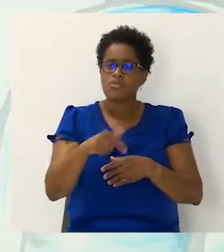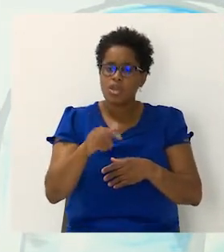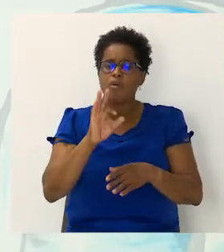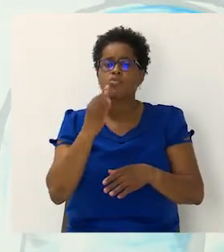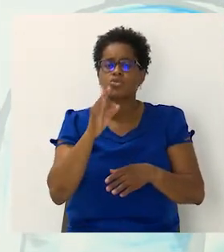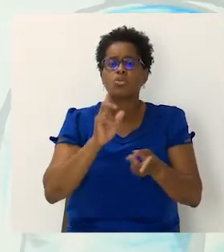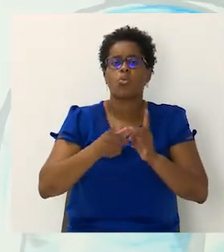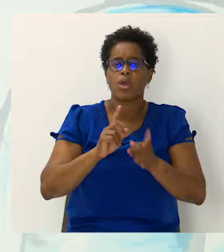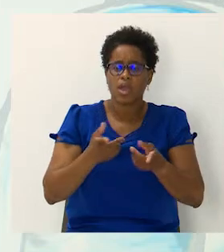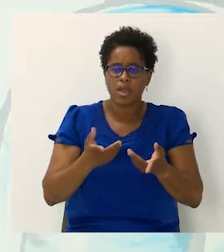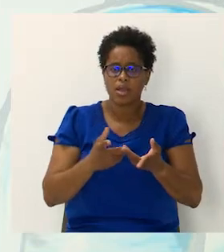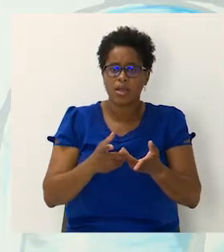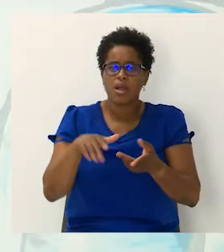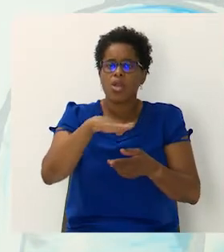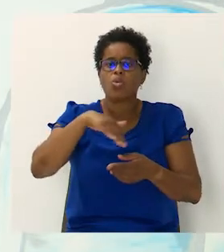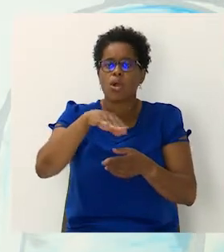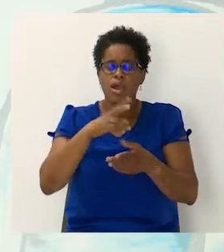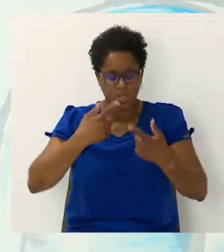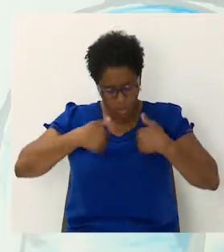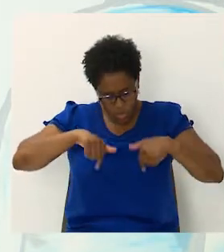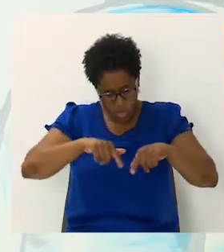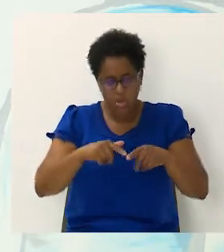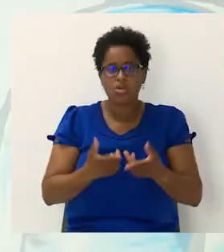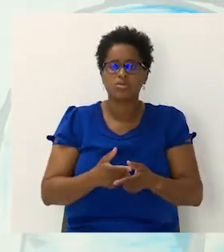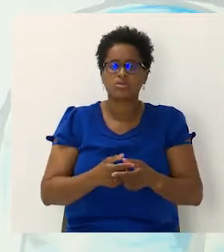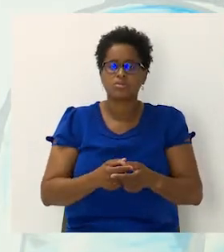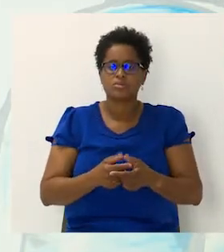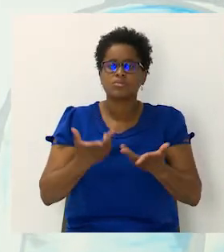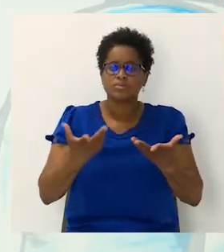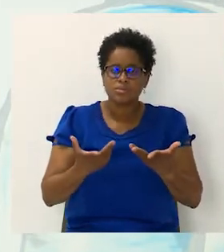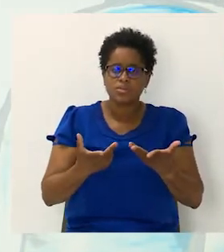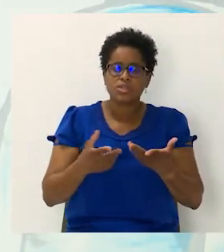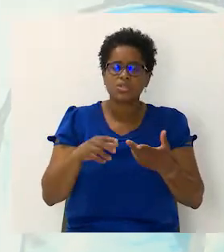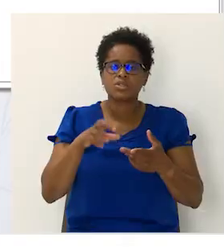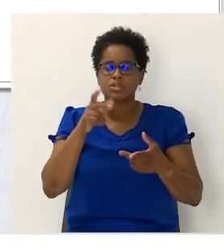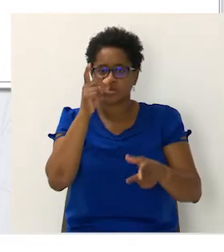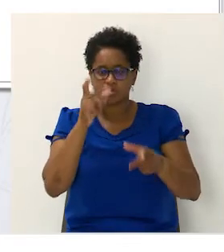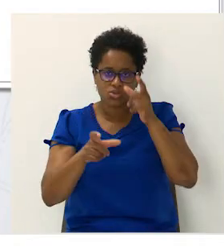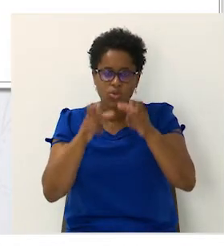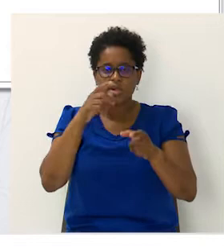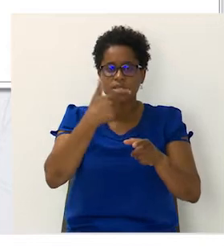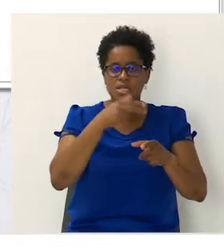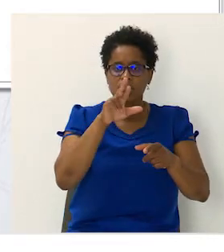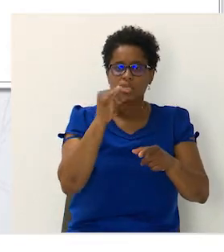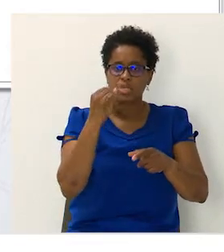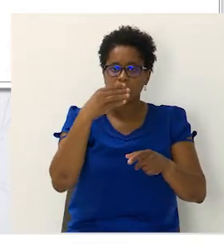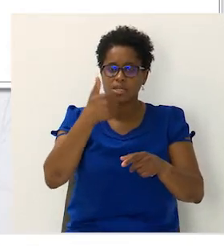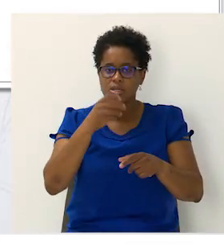quê? Lugar de reunião entre os membros de tribo. E a